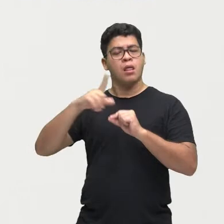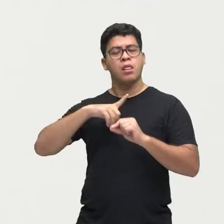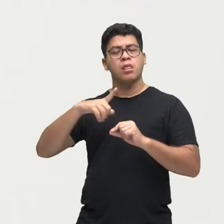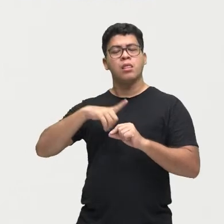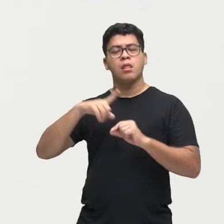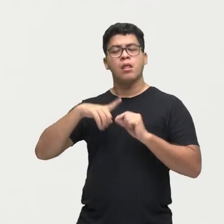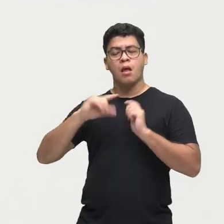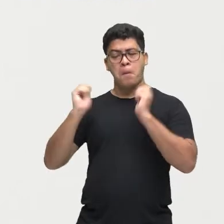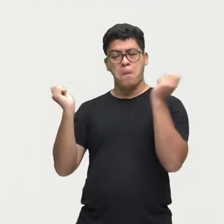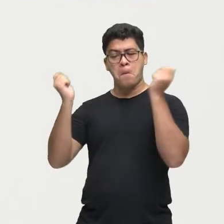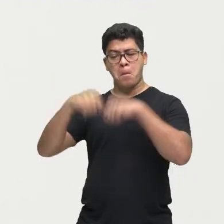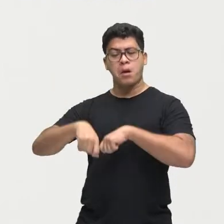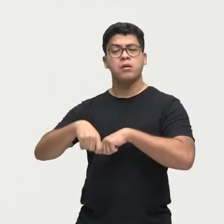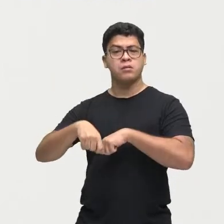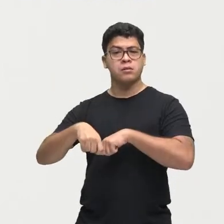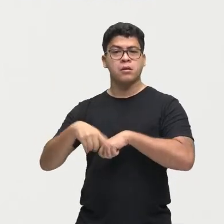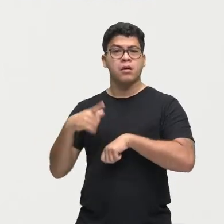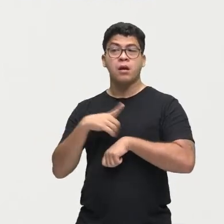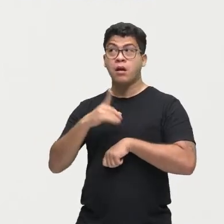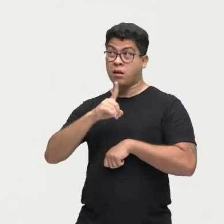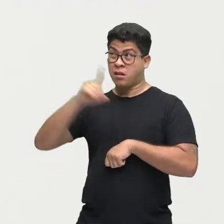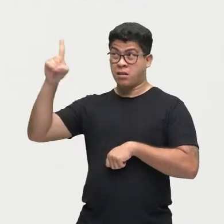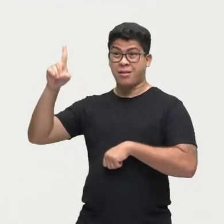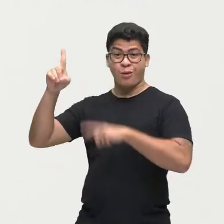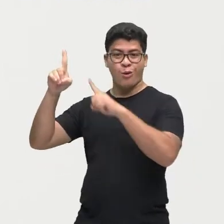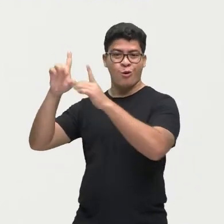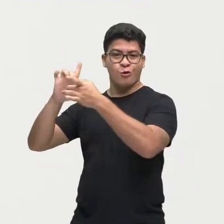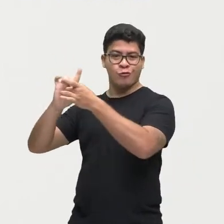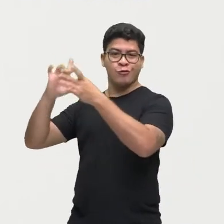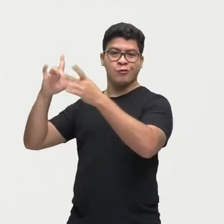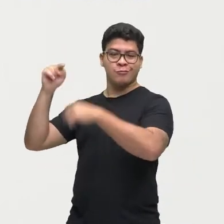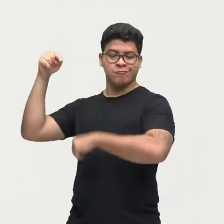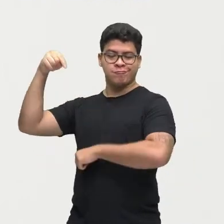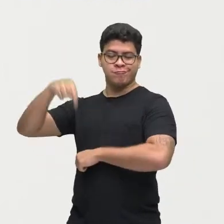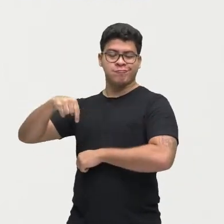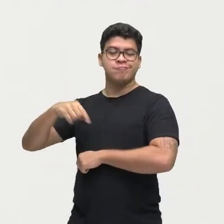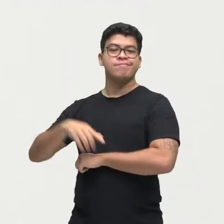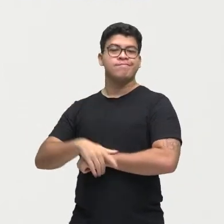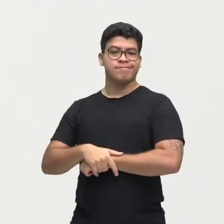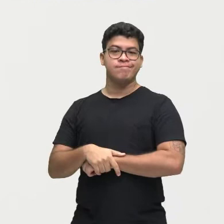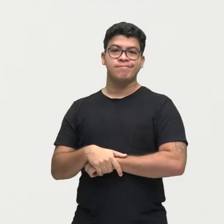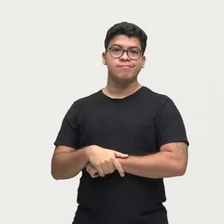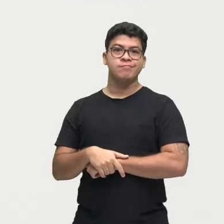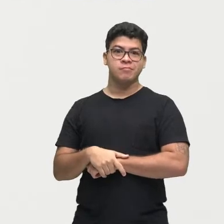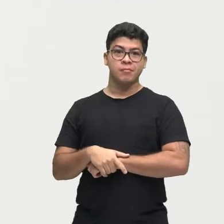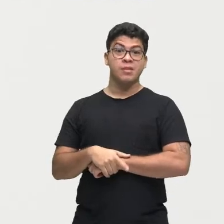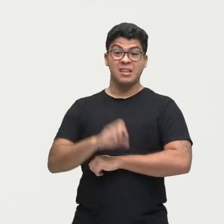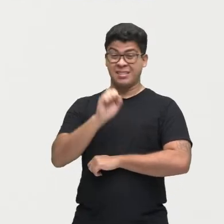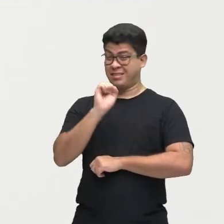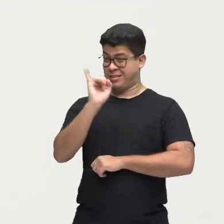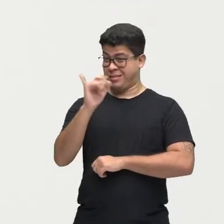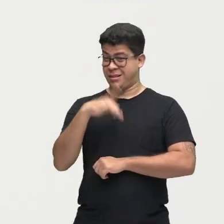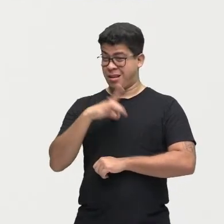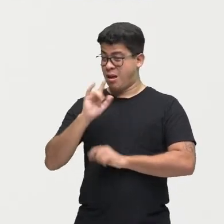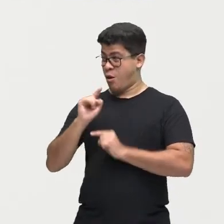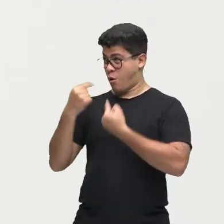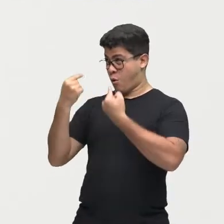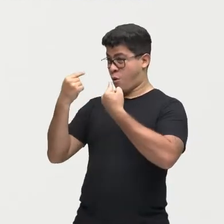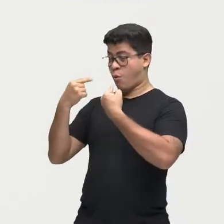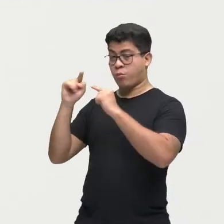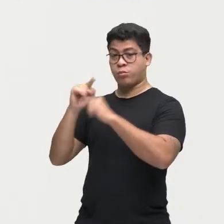estava pregando, porque vinha da vontade de Deus. Daí seria uma afronta a Deus toda forma